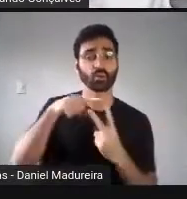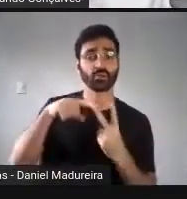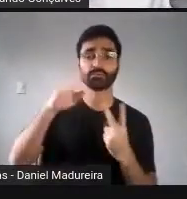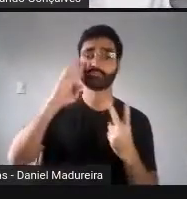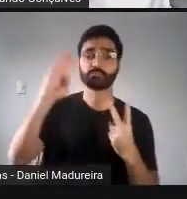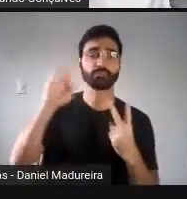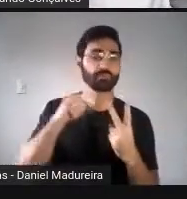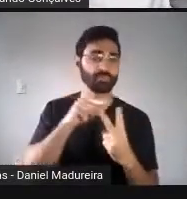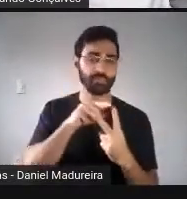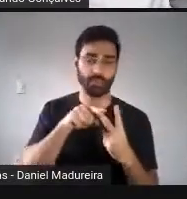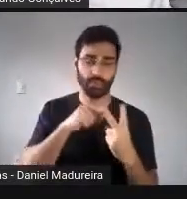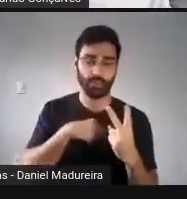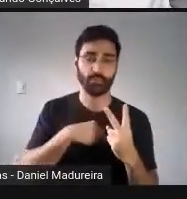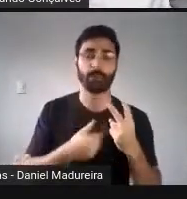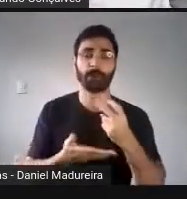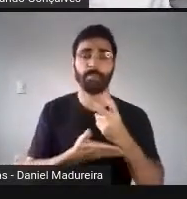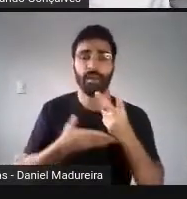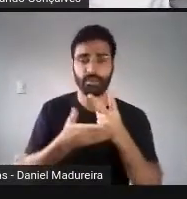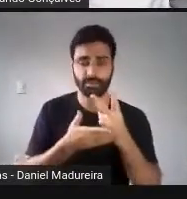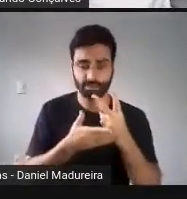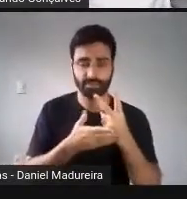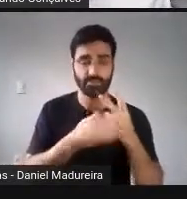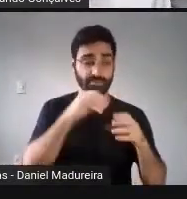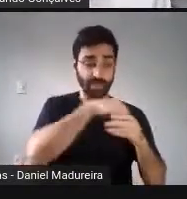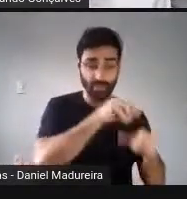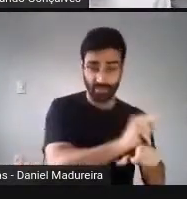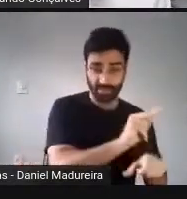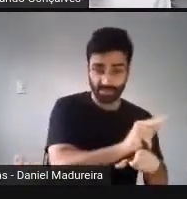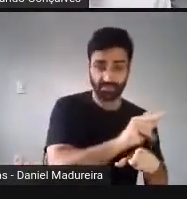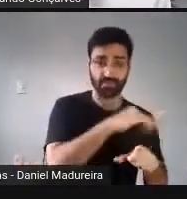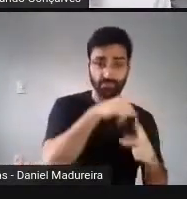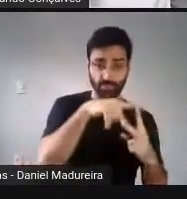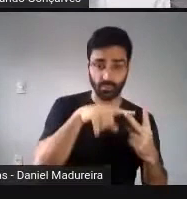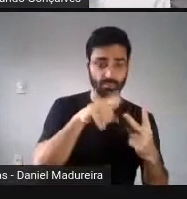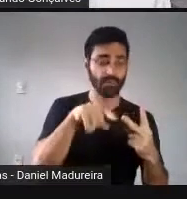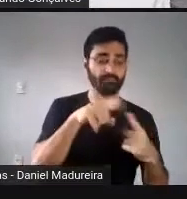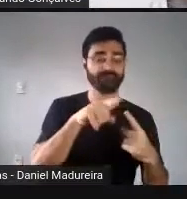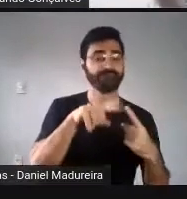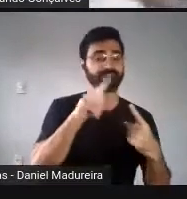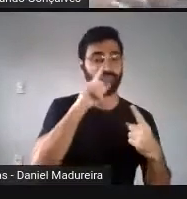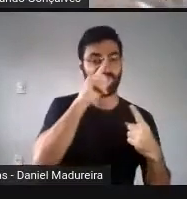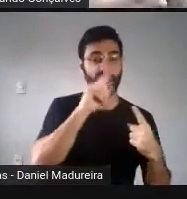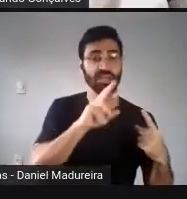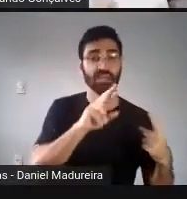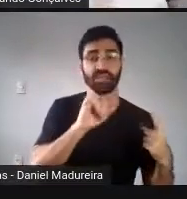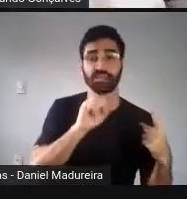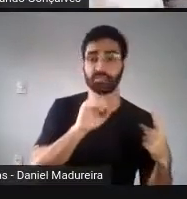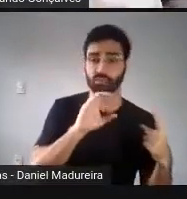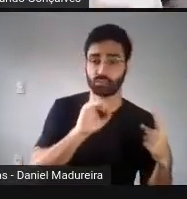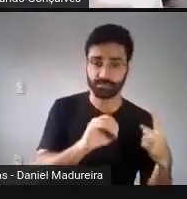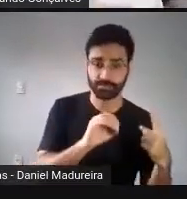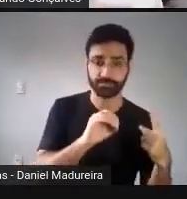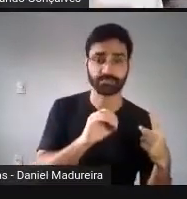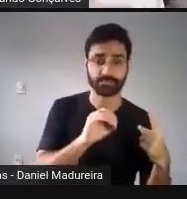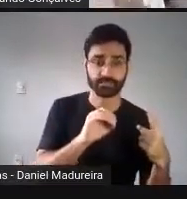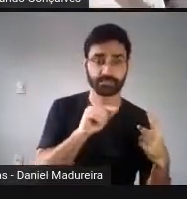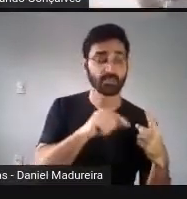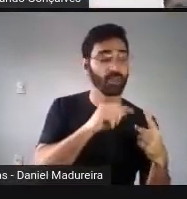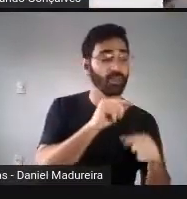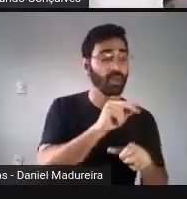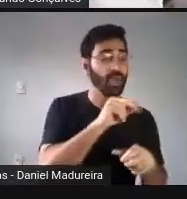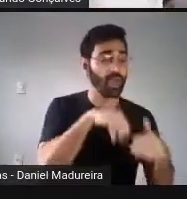que eu vou observar dentro da minha reserva de emergência? A primeira questão, pessoal, é o risco. Que risco que eu posso tomar numa reserva de